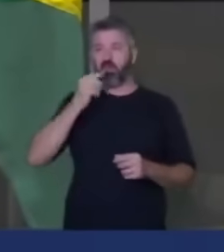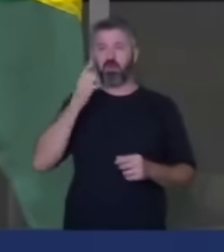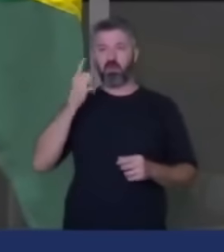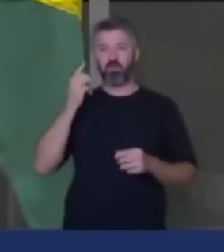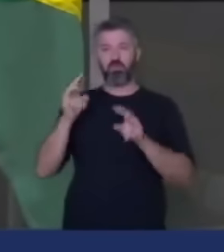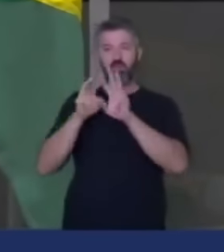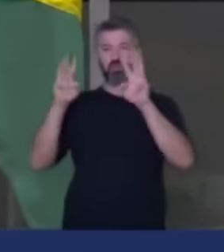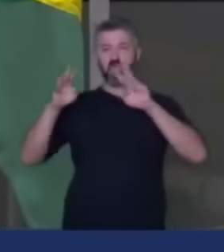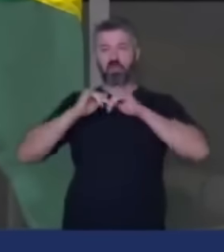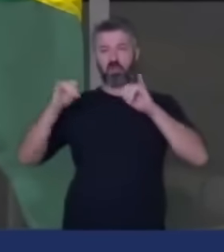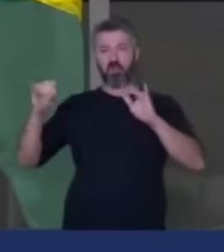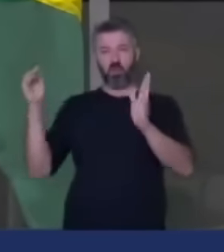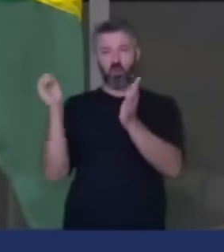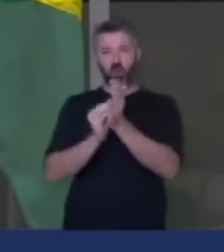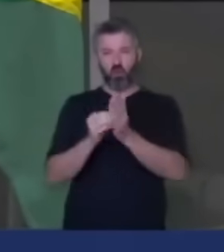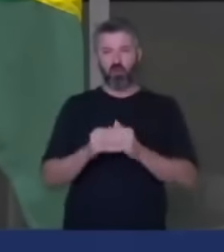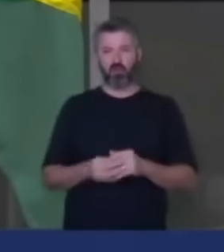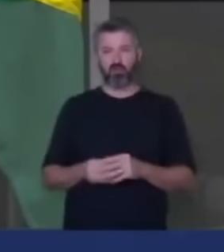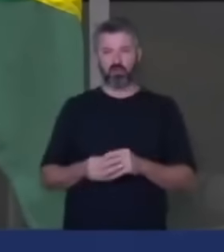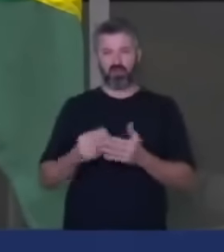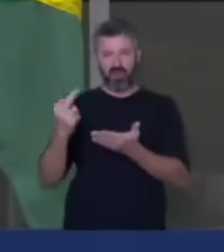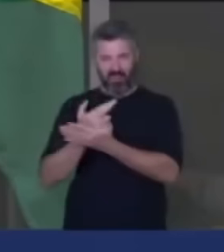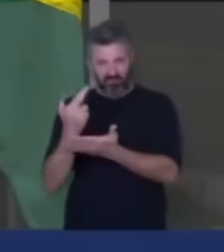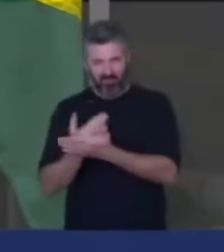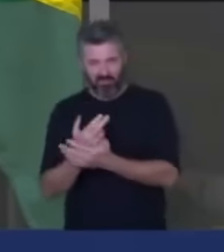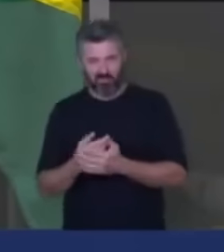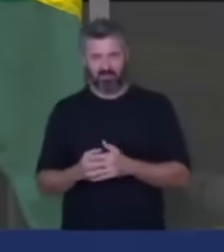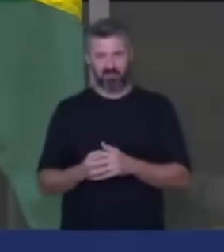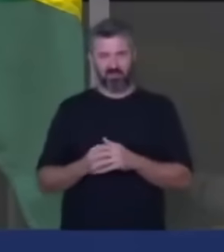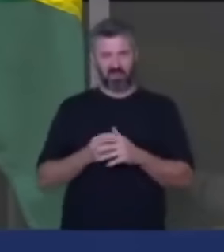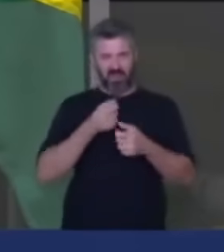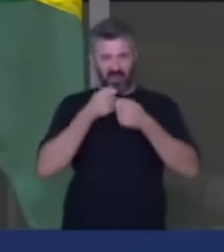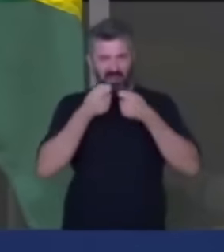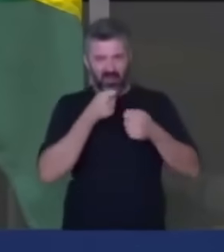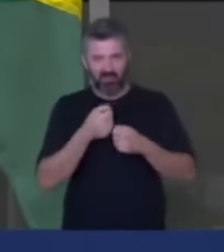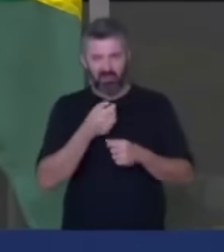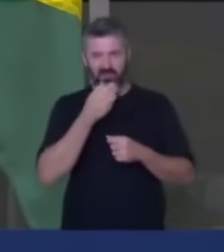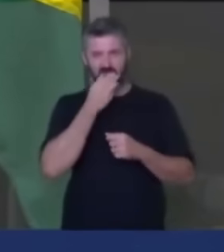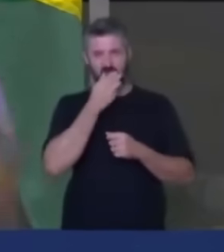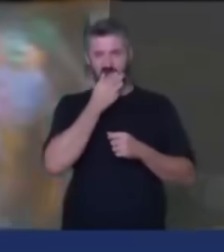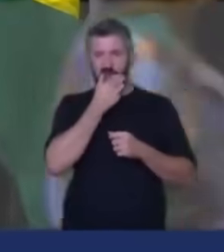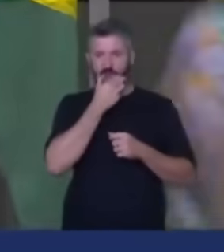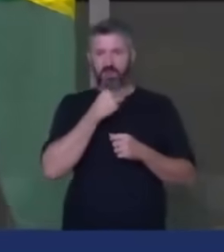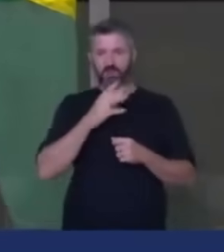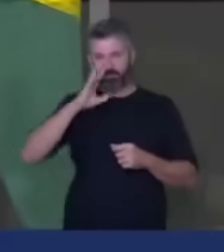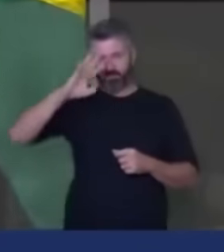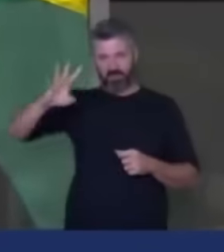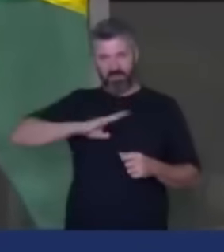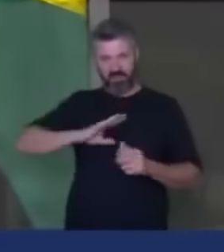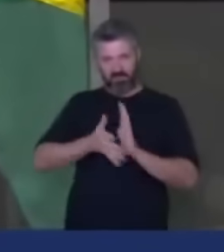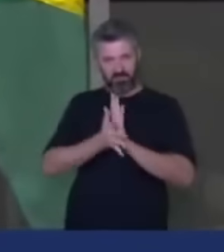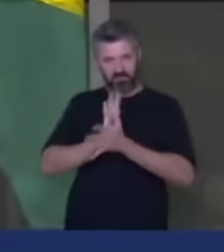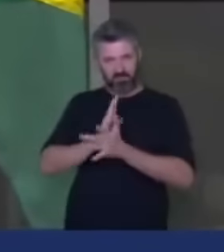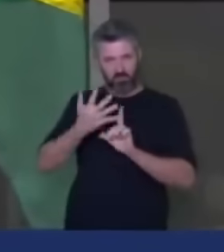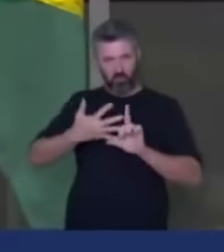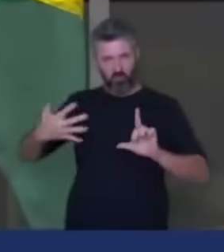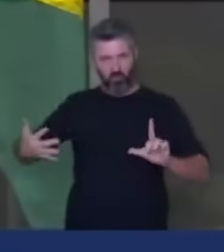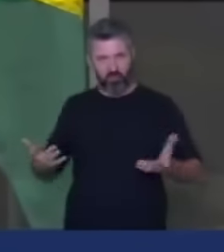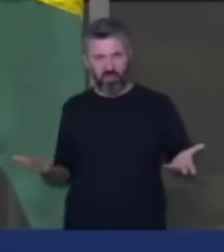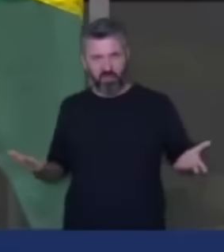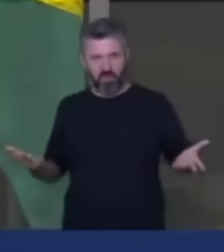de notícia vai revista vai entrevista me acusando de homofobia